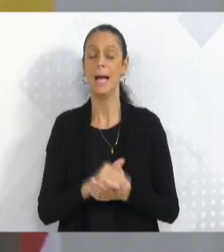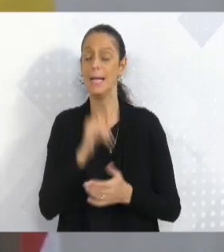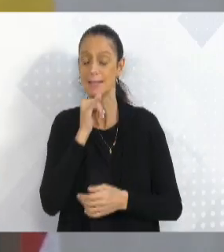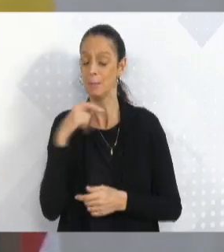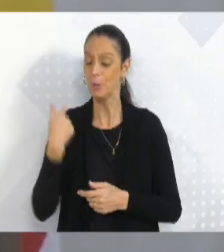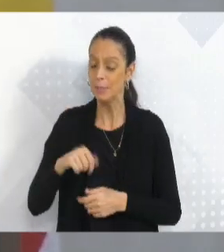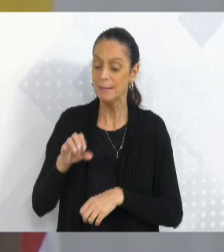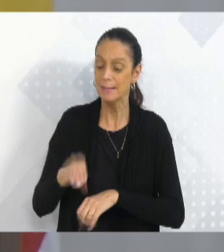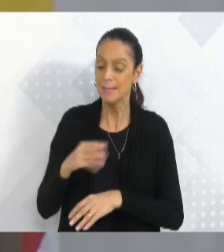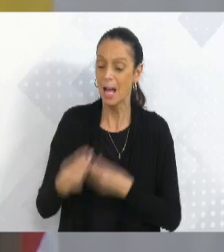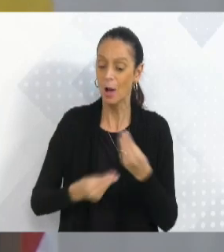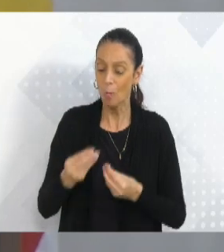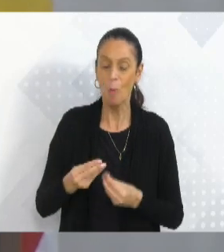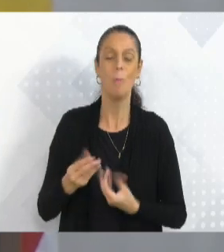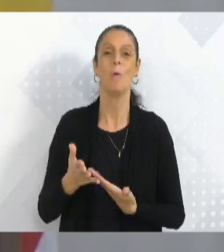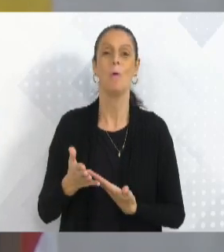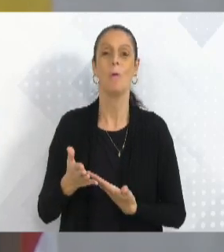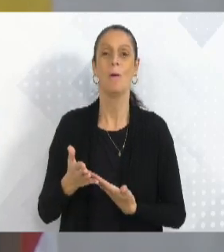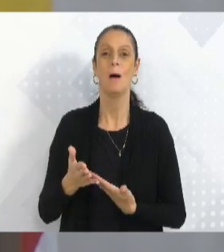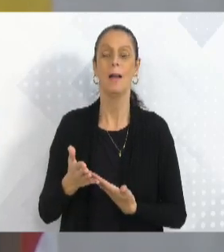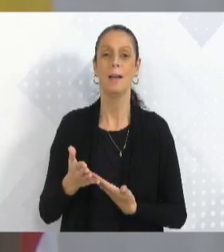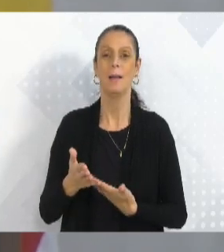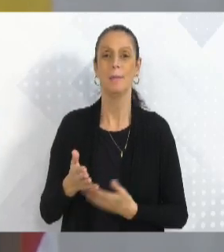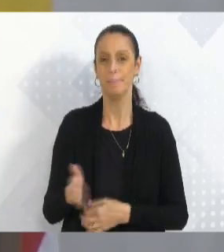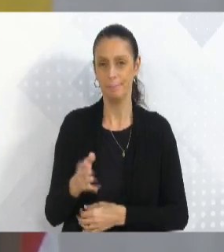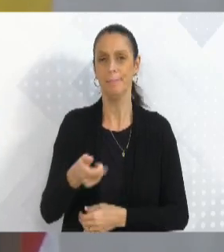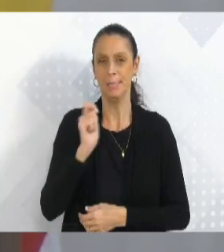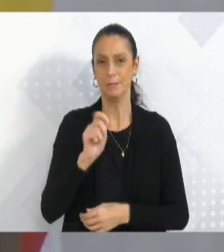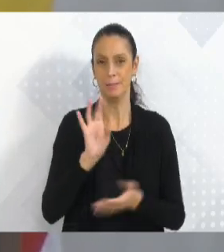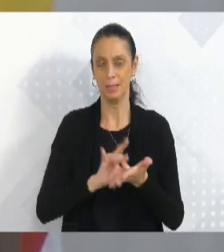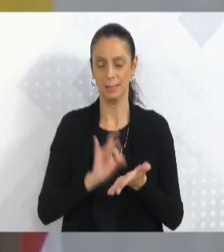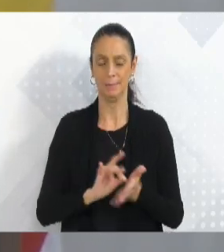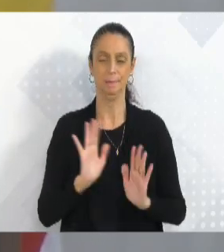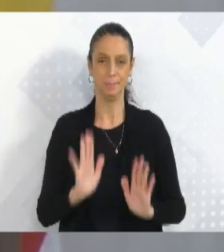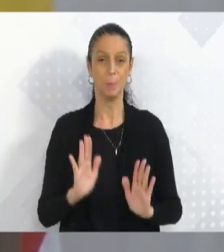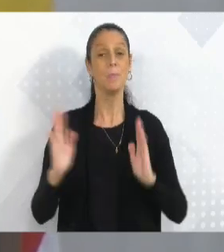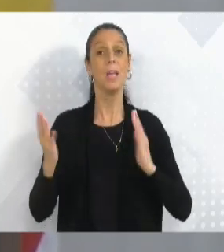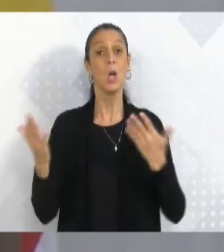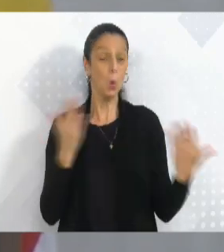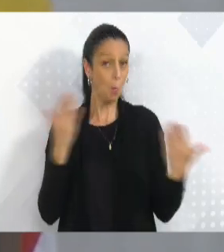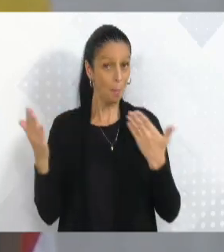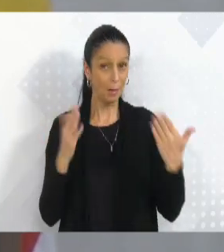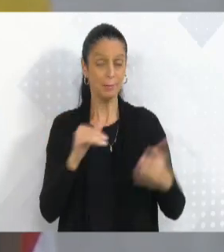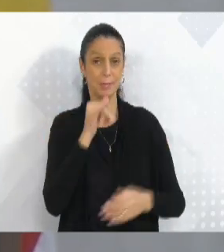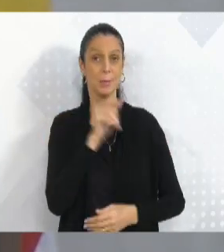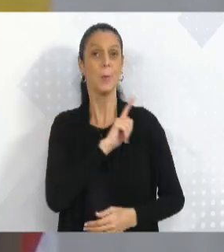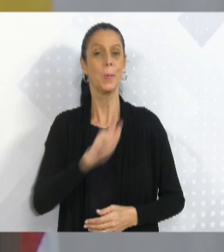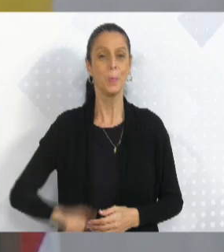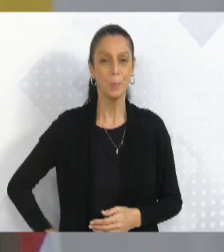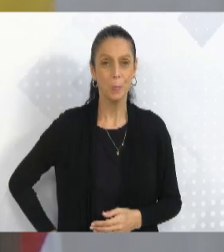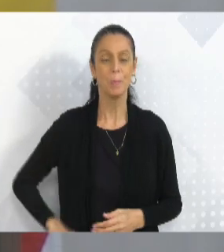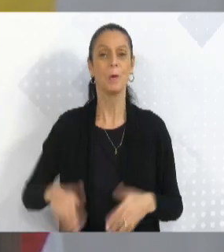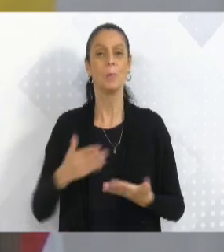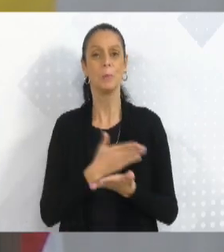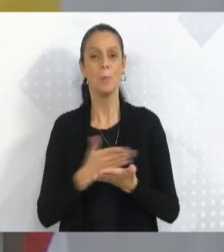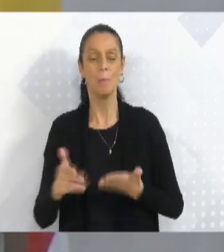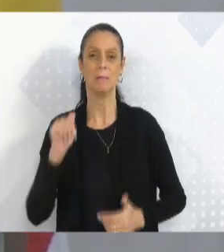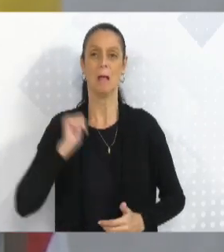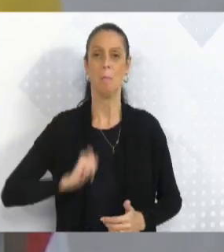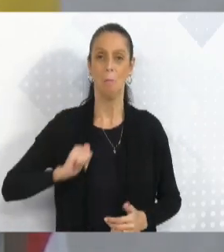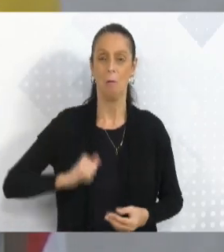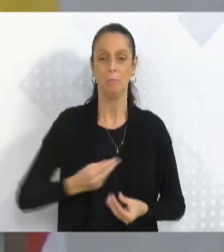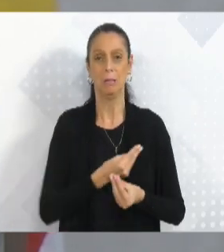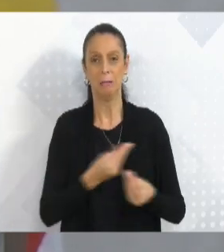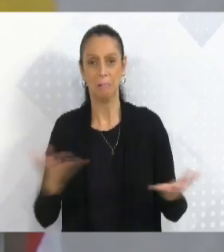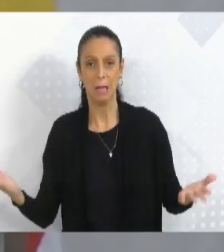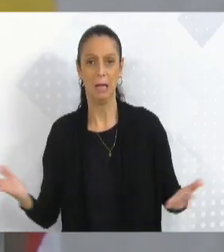alimentação com bolsa transporte quando se começa a construir currículos para se morar